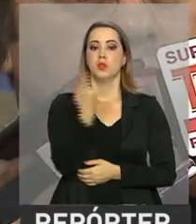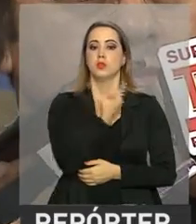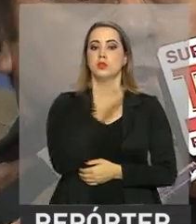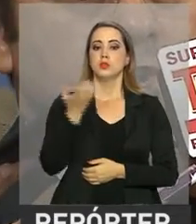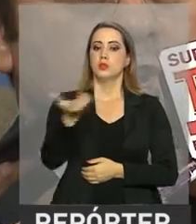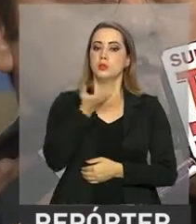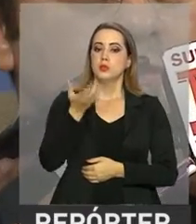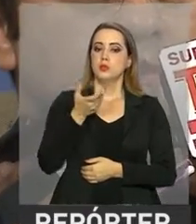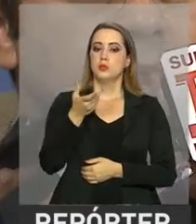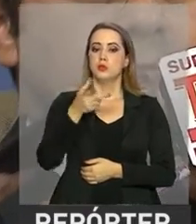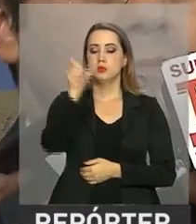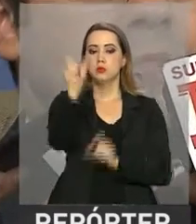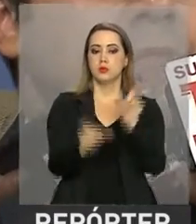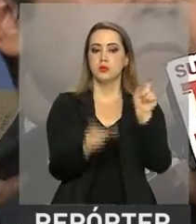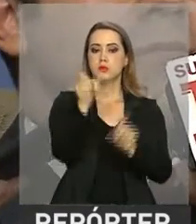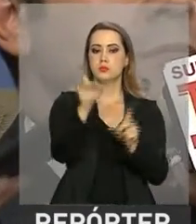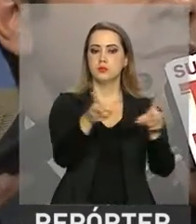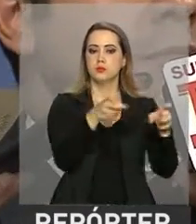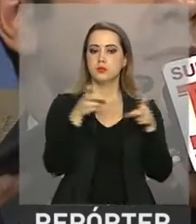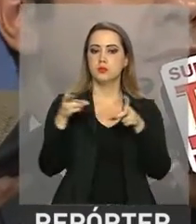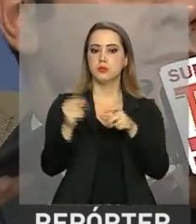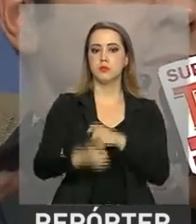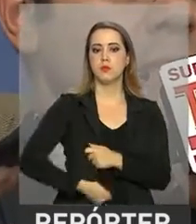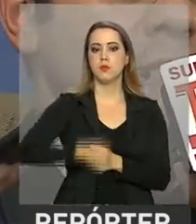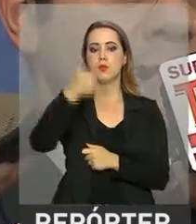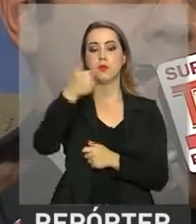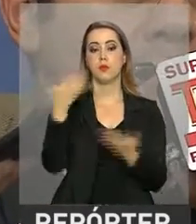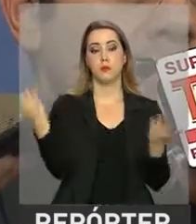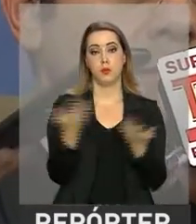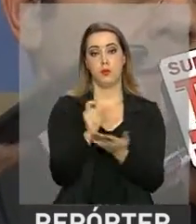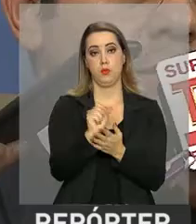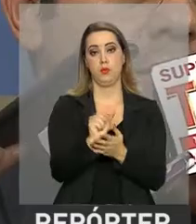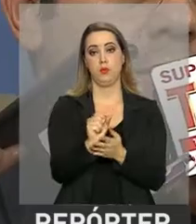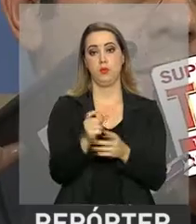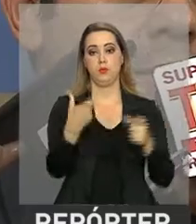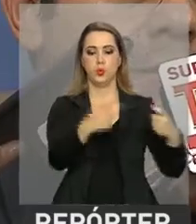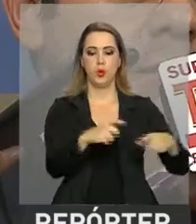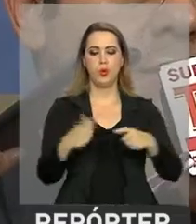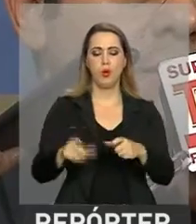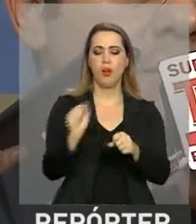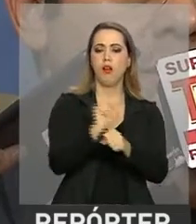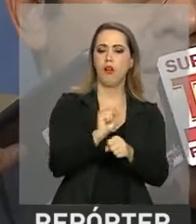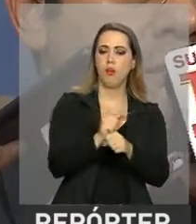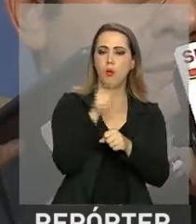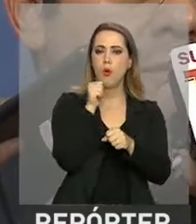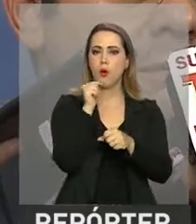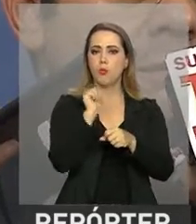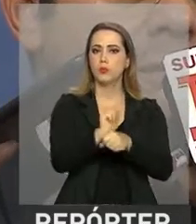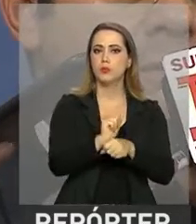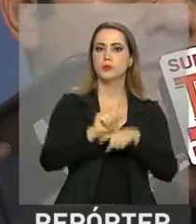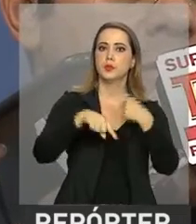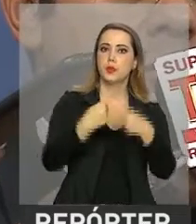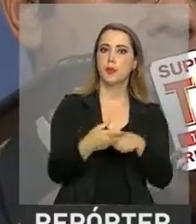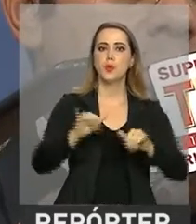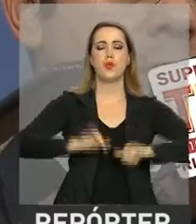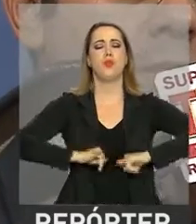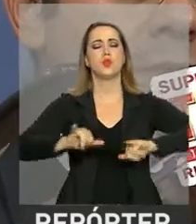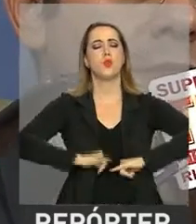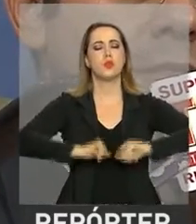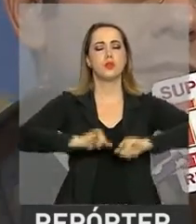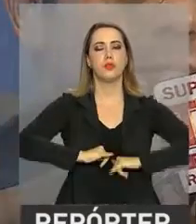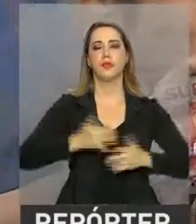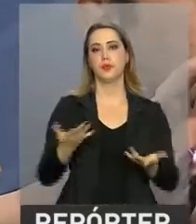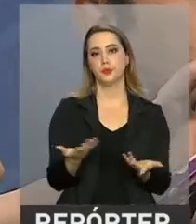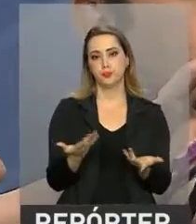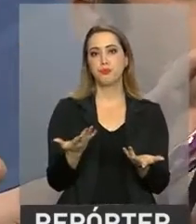percebam que é muito melhor cuidar do foco do mosquito do que sofrer pelo resto da vida a consequência de não ter feito